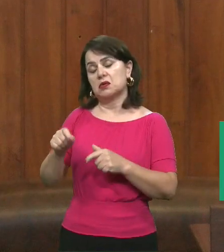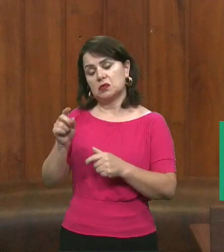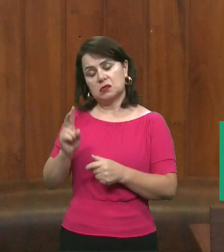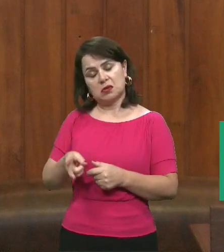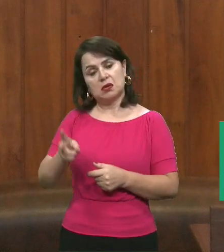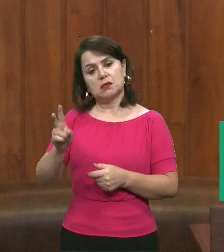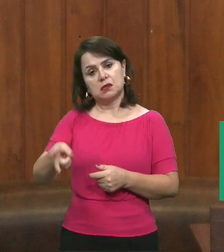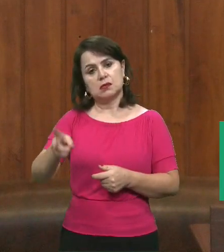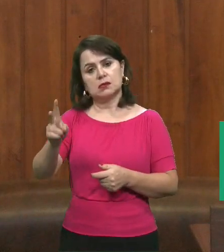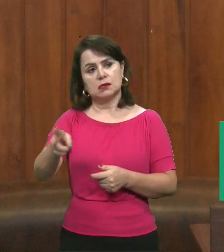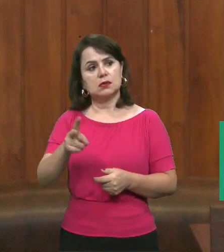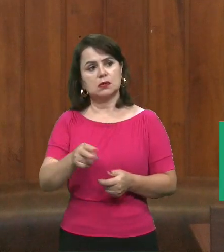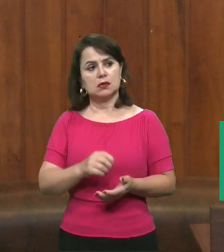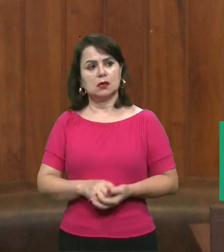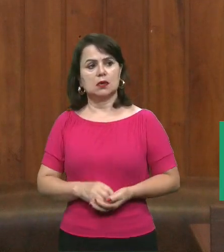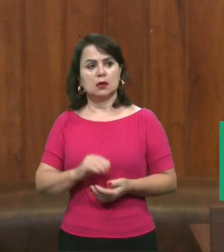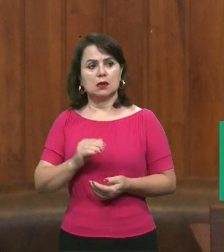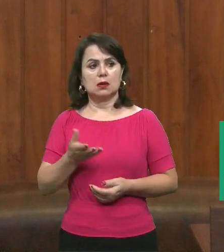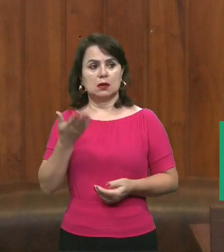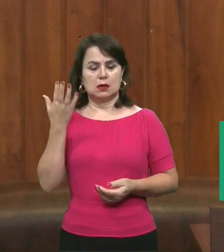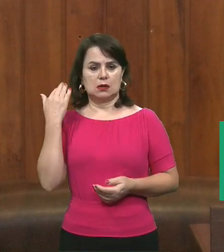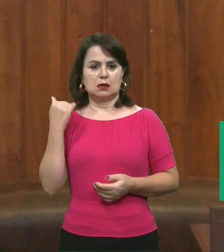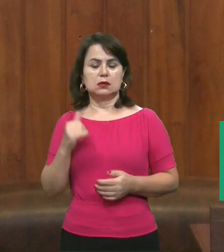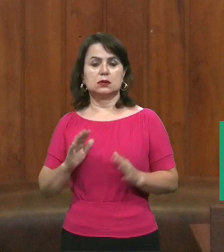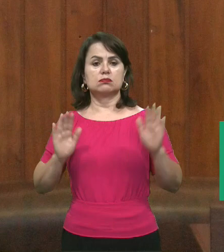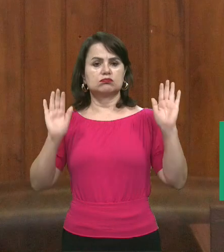Fez uma licitação dia desse, o Fefe?